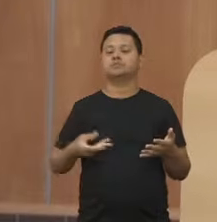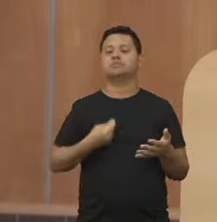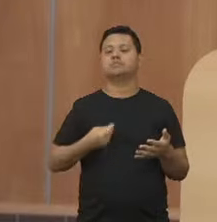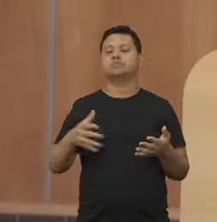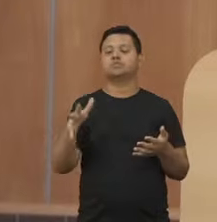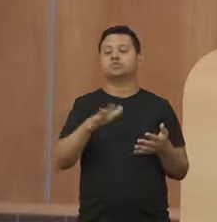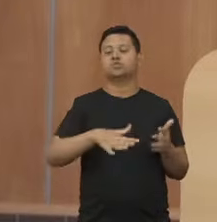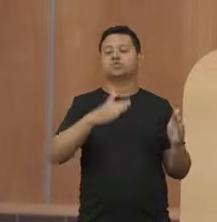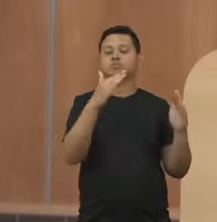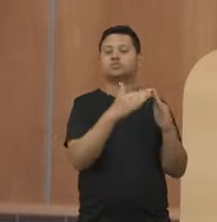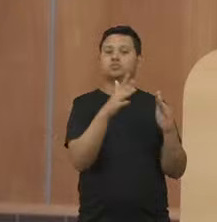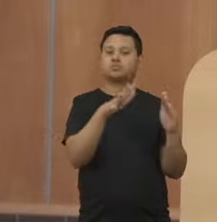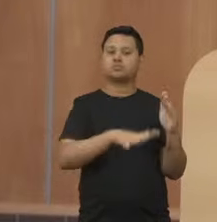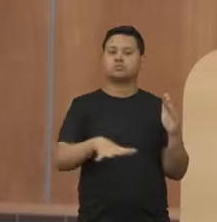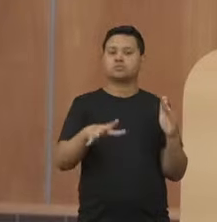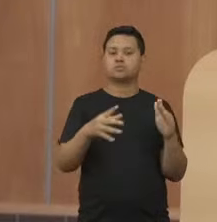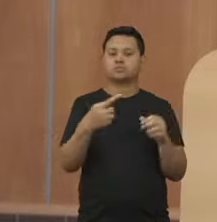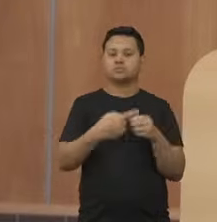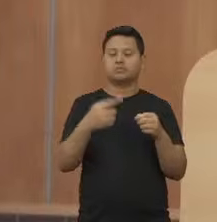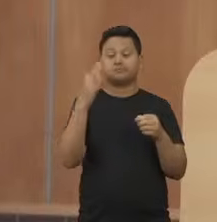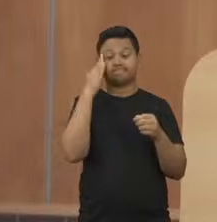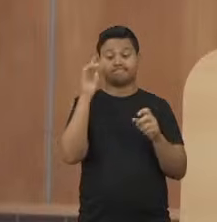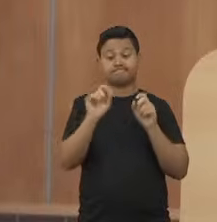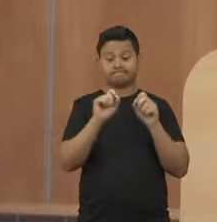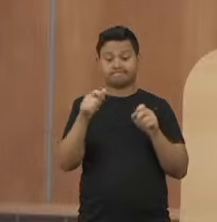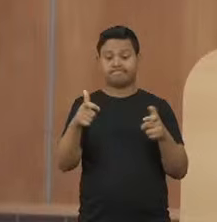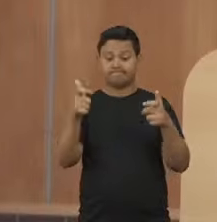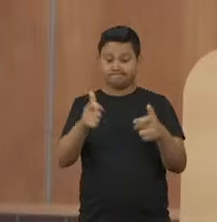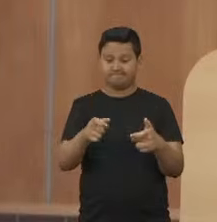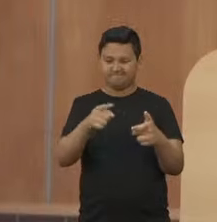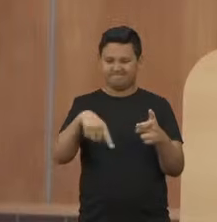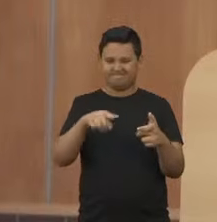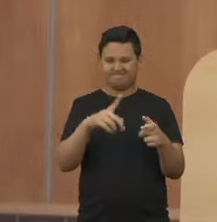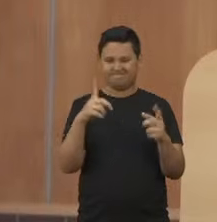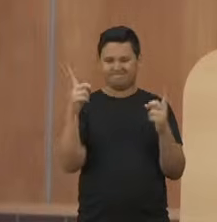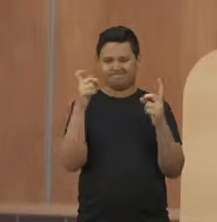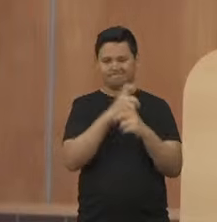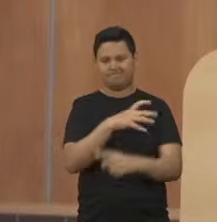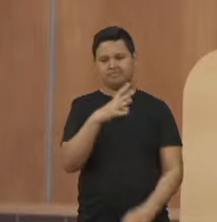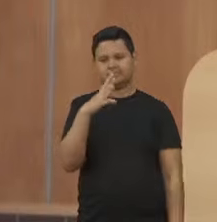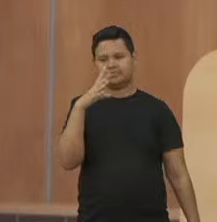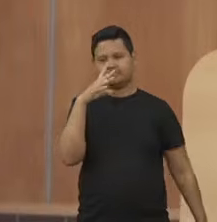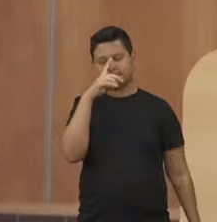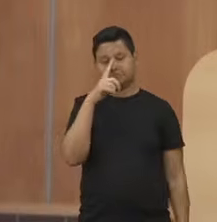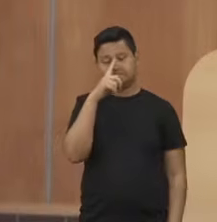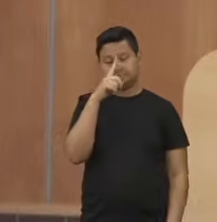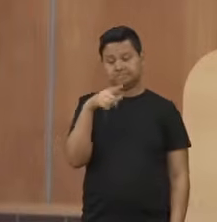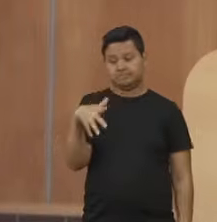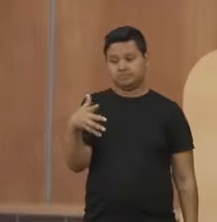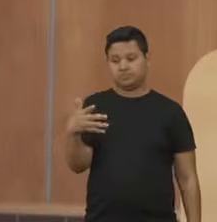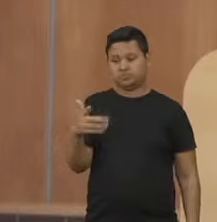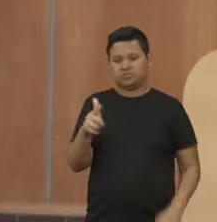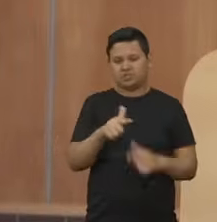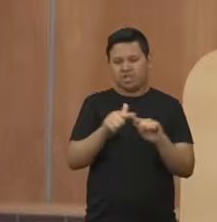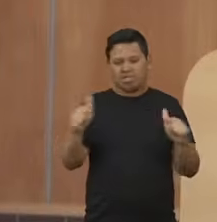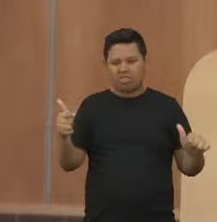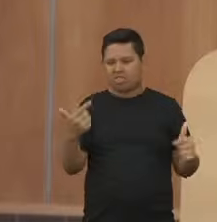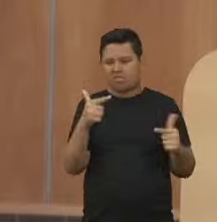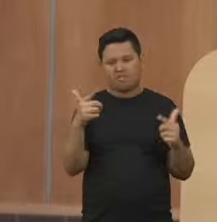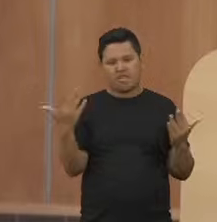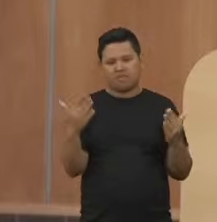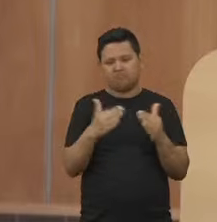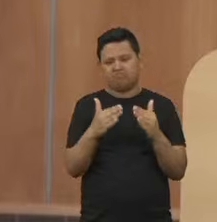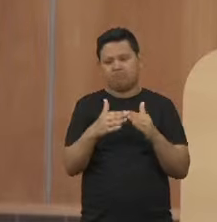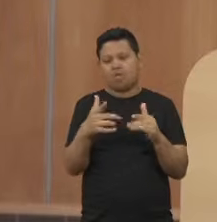da cidade. A gente sabe que o centro da cidade está um pouquinho deserto, né? As pessoas têm procurado os bairros para morarem por